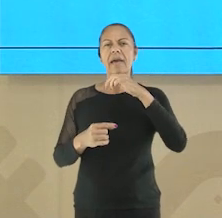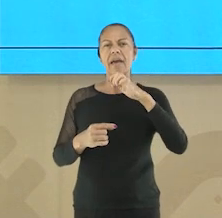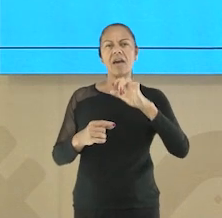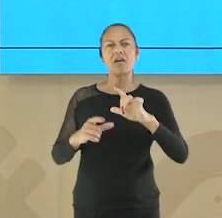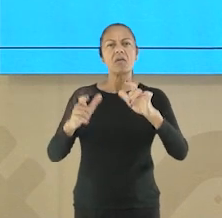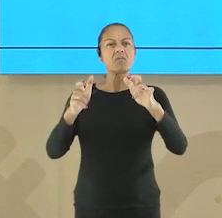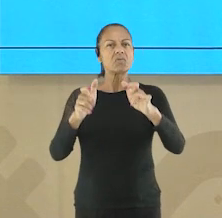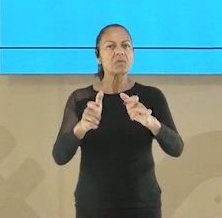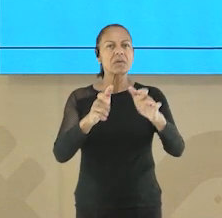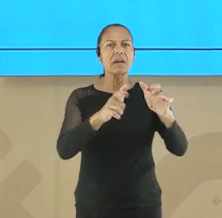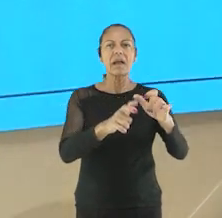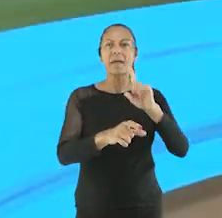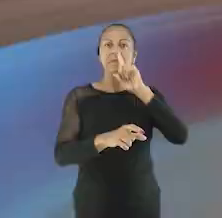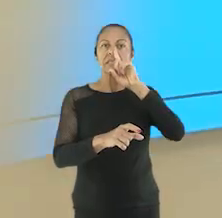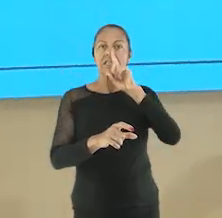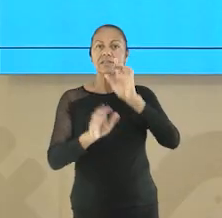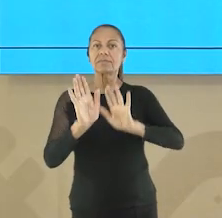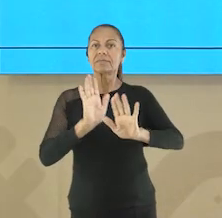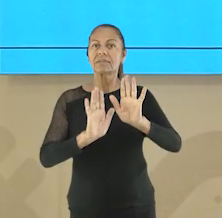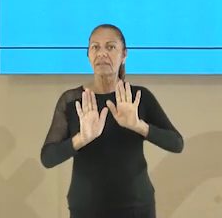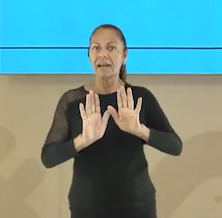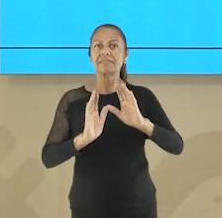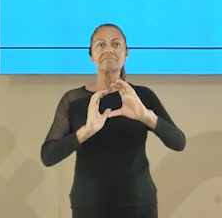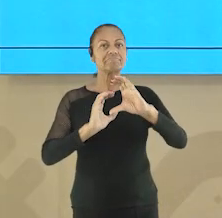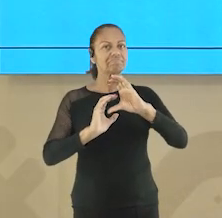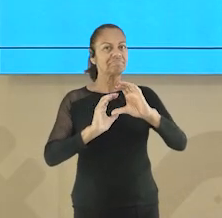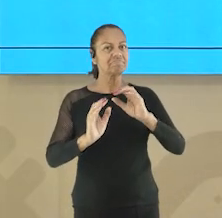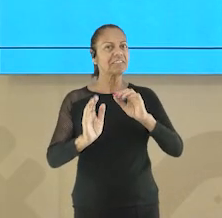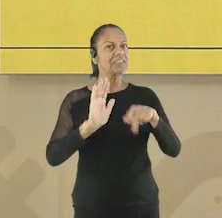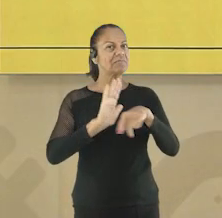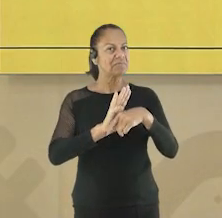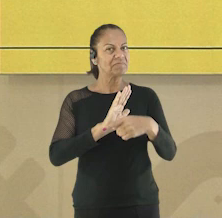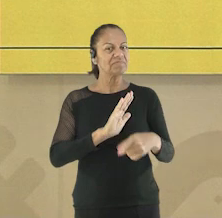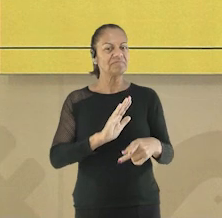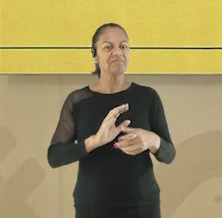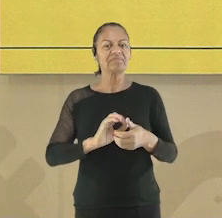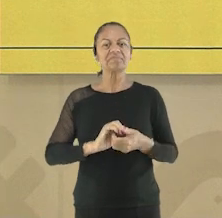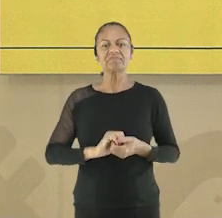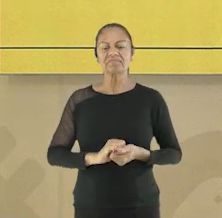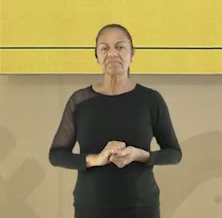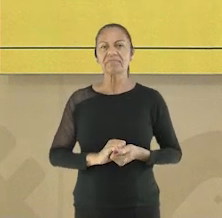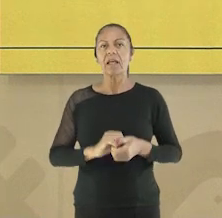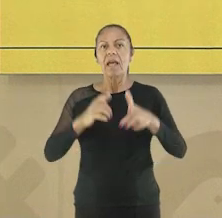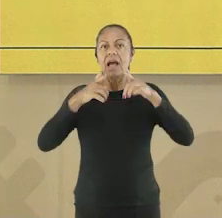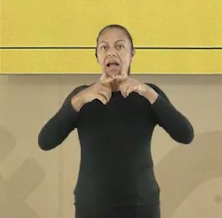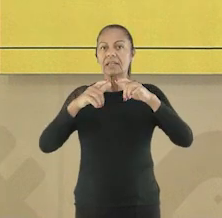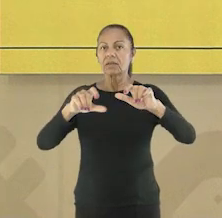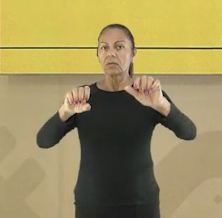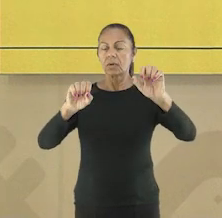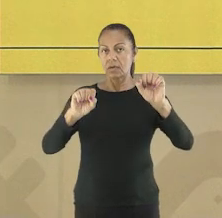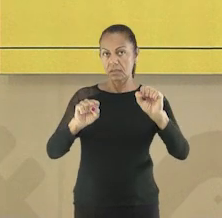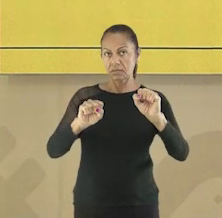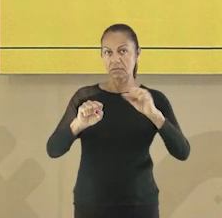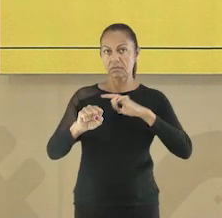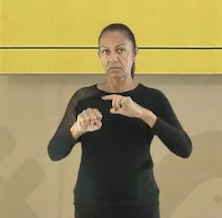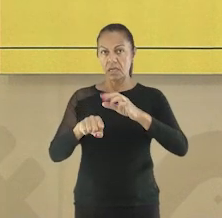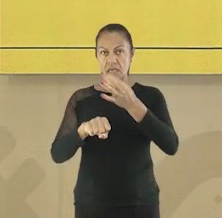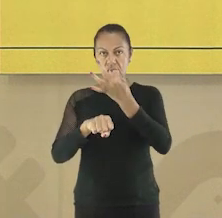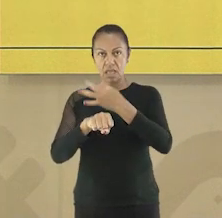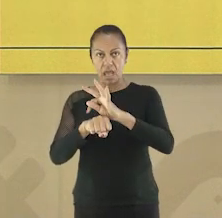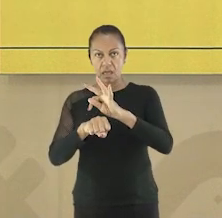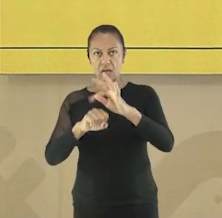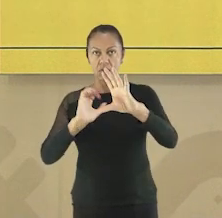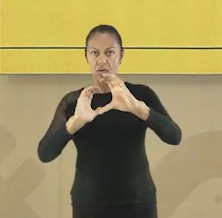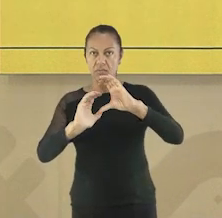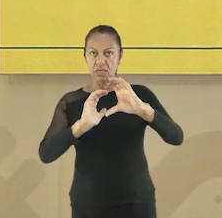em perigo, etc. Então, eu acho que deu para entender que a linguagem é um conceito que abrange